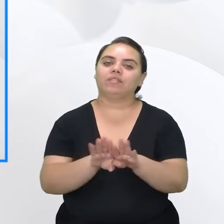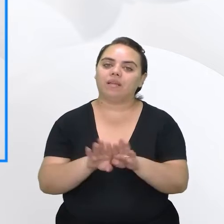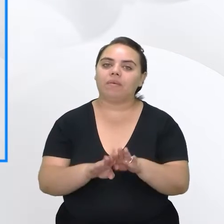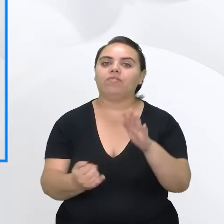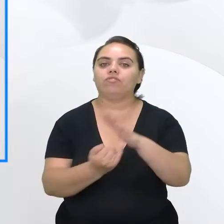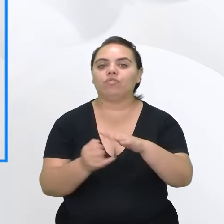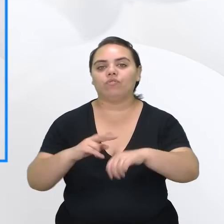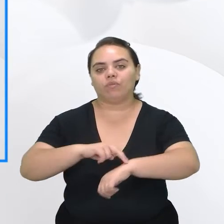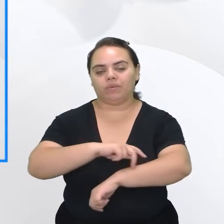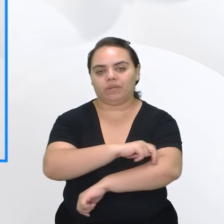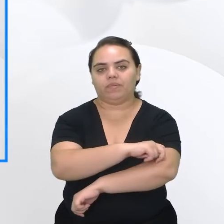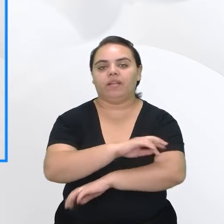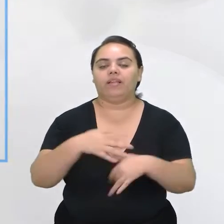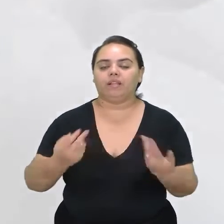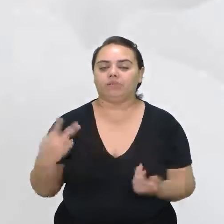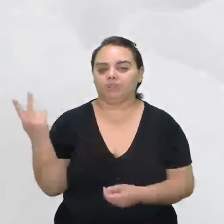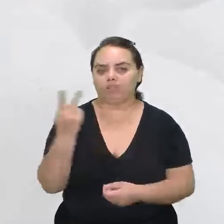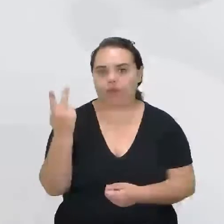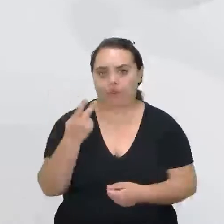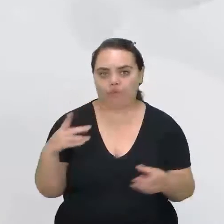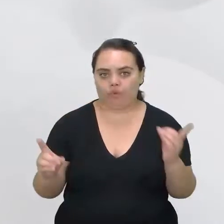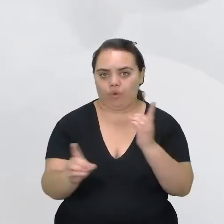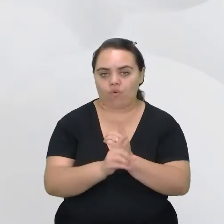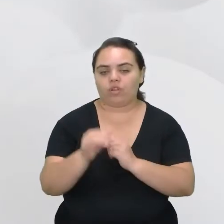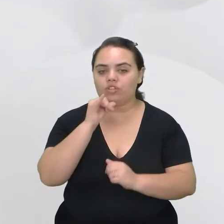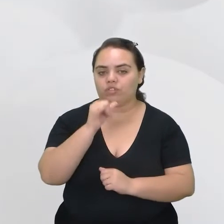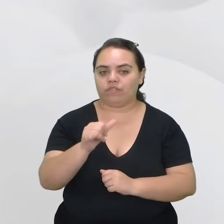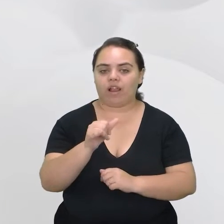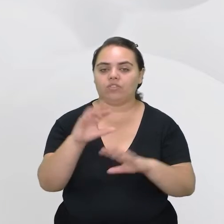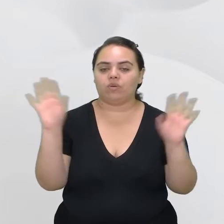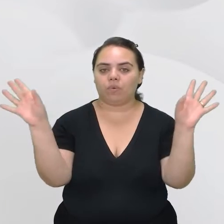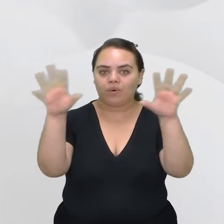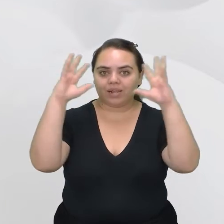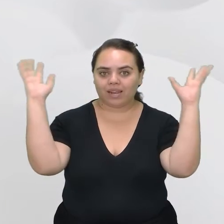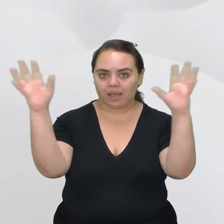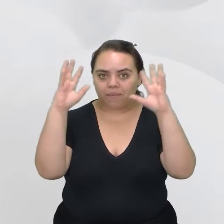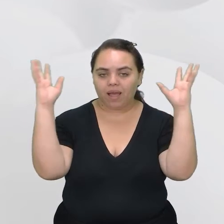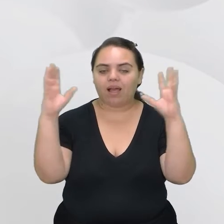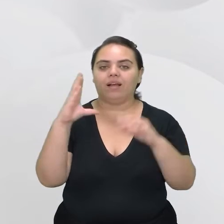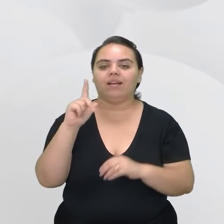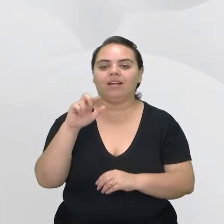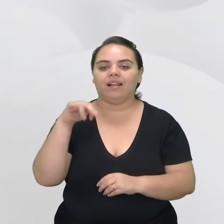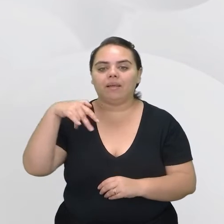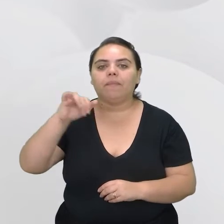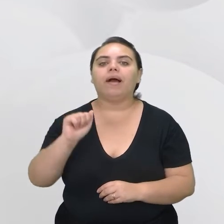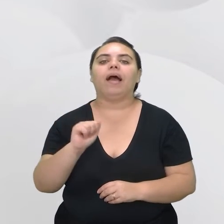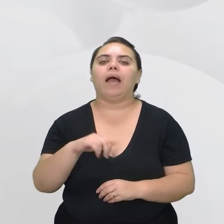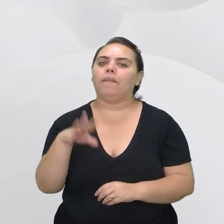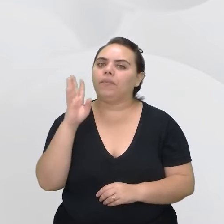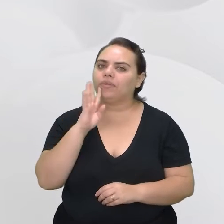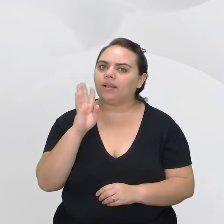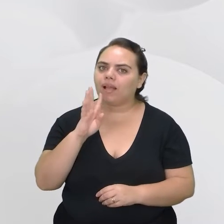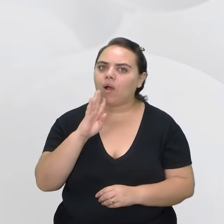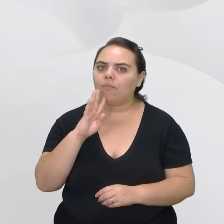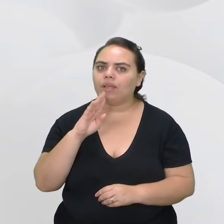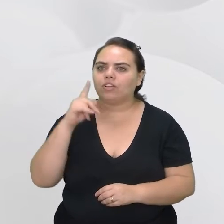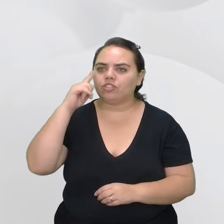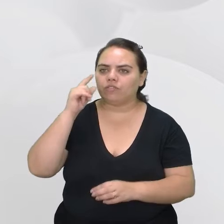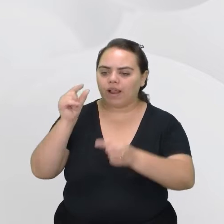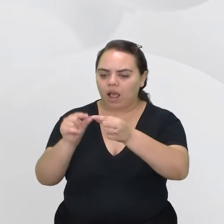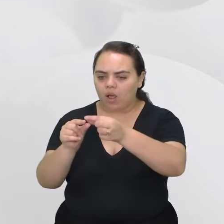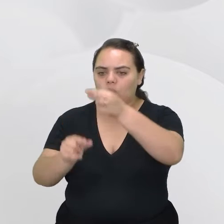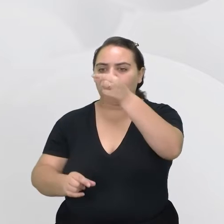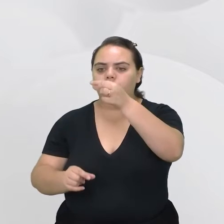Formigas. No segundo encontro, a gente fala sobre o clima. E aí é muito bacana, porque aí a gente leva um termômetro que mede a temperatura